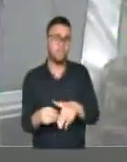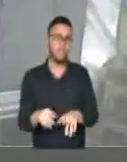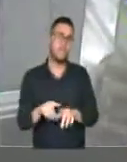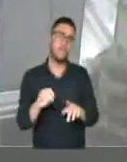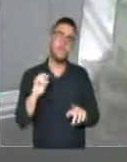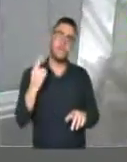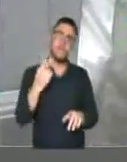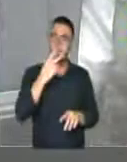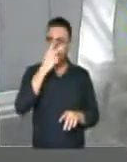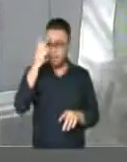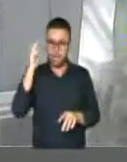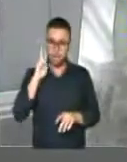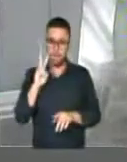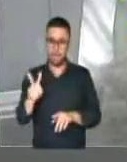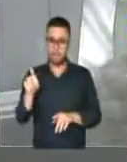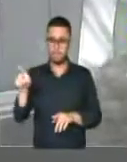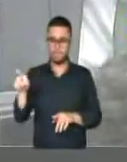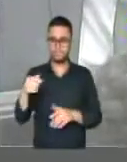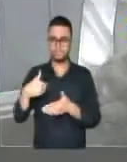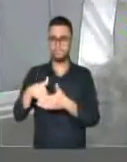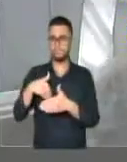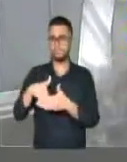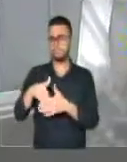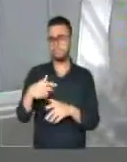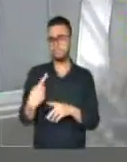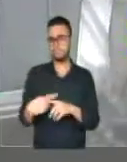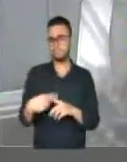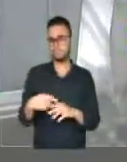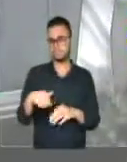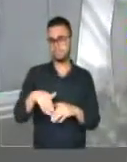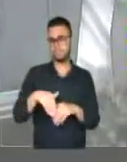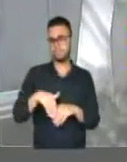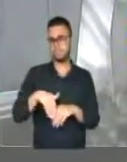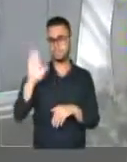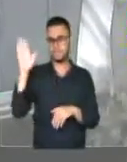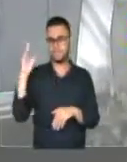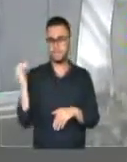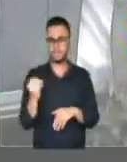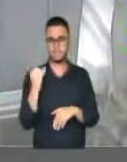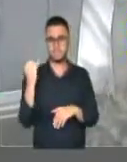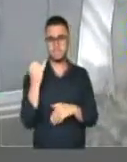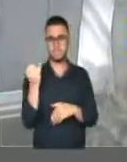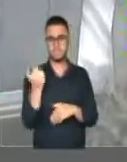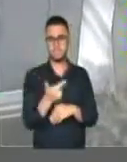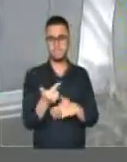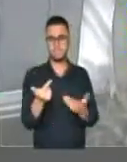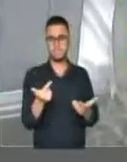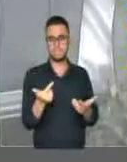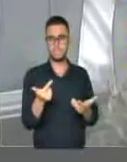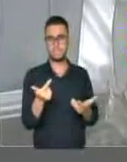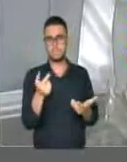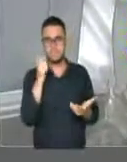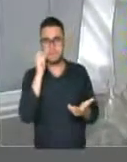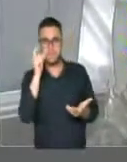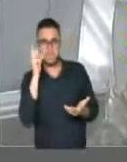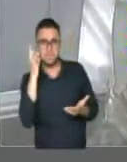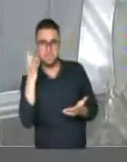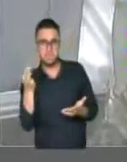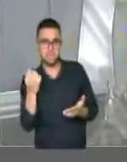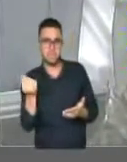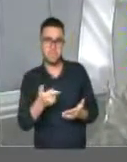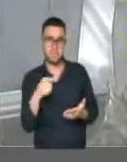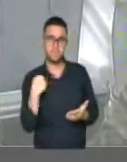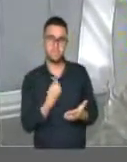povo que ainda está vendo o futebol, que é mais interessante na indução à despolitização do que a nossa conversa